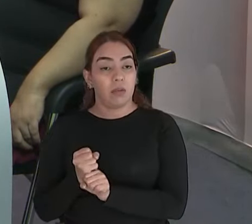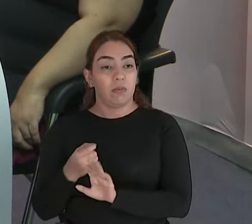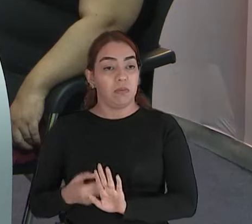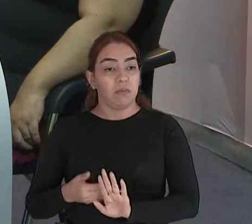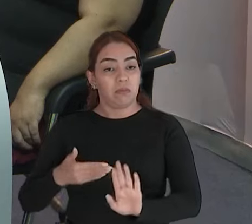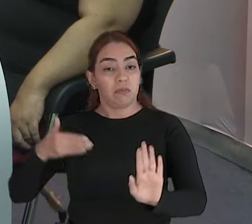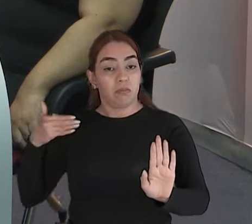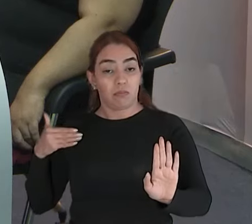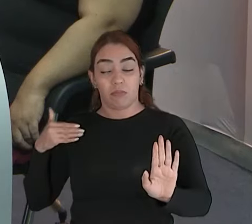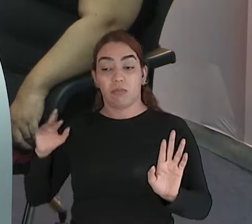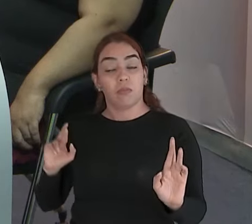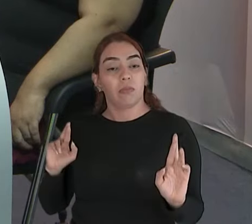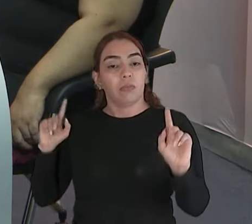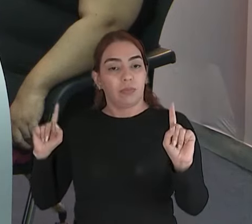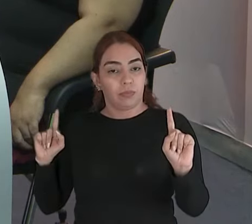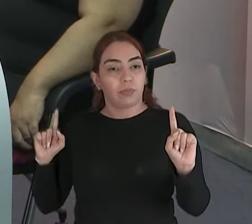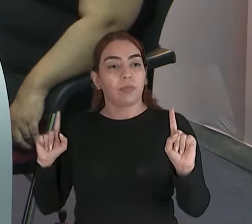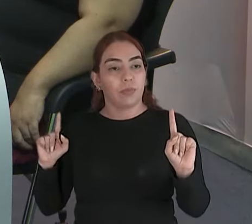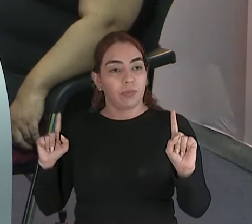de 10 anos para cá.